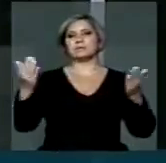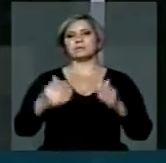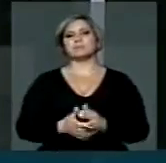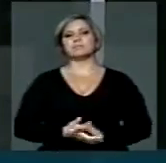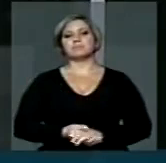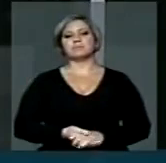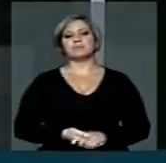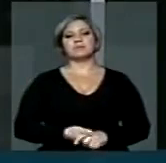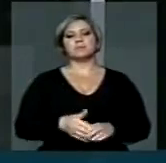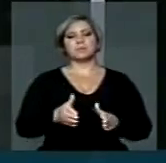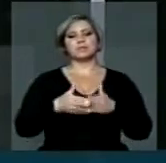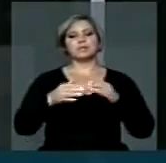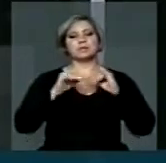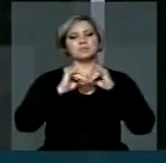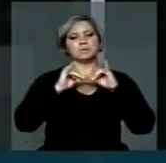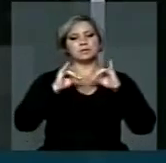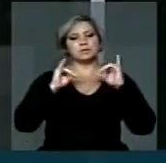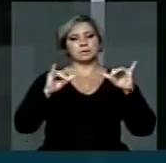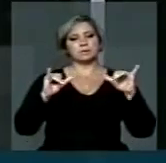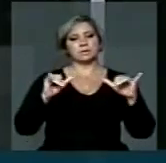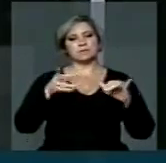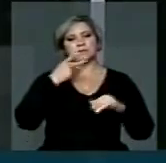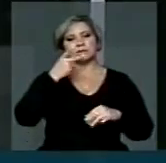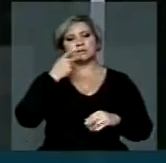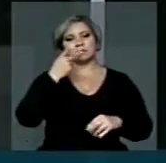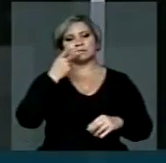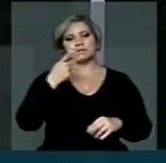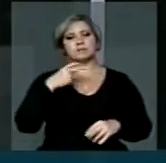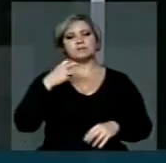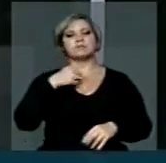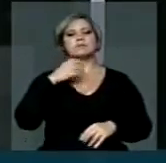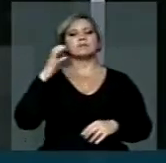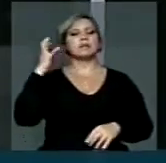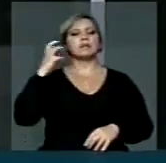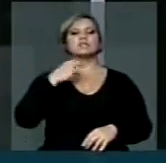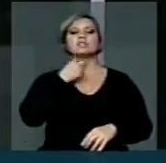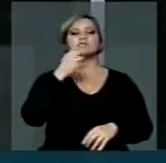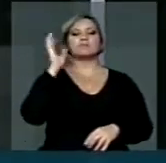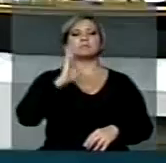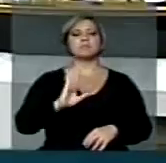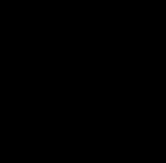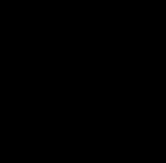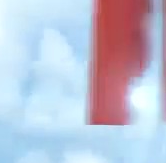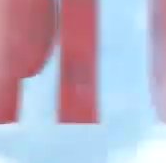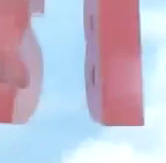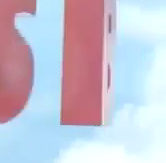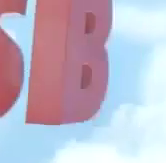presidente. Solicito a divulgação dessa minha fala na Voz do Brasil. Obrigada.